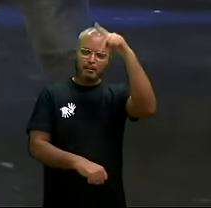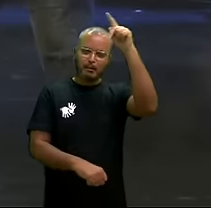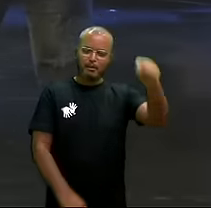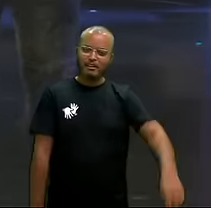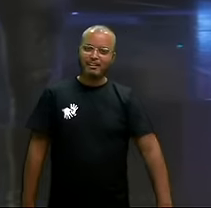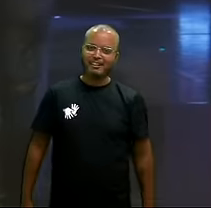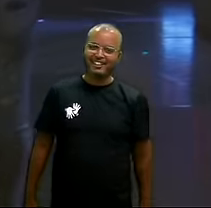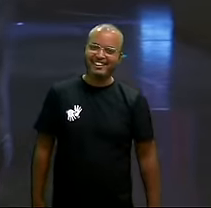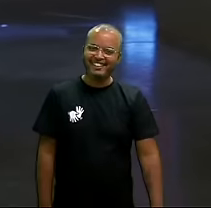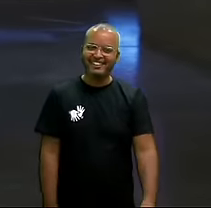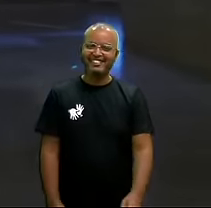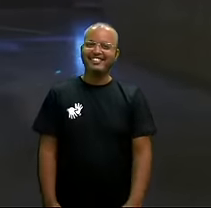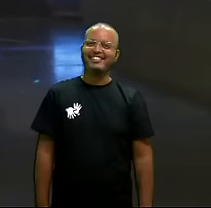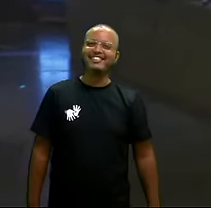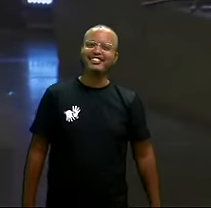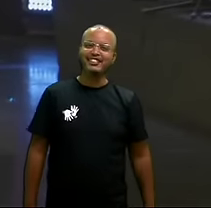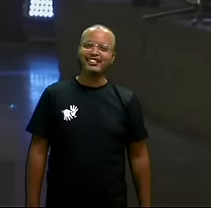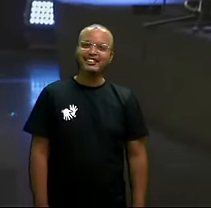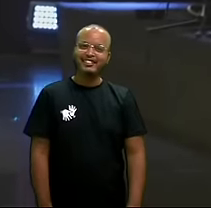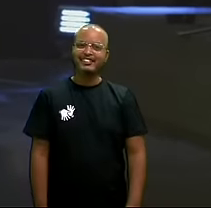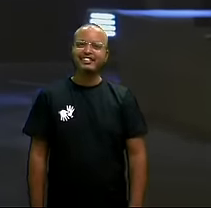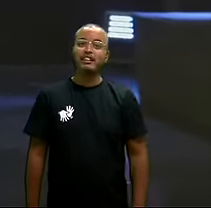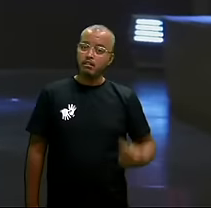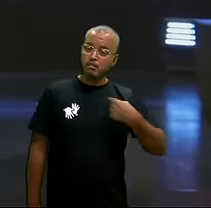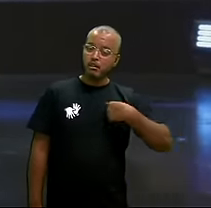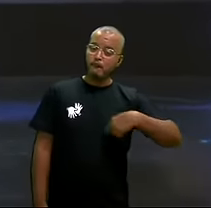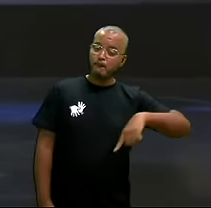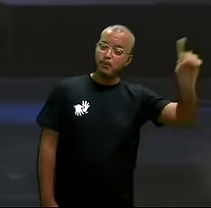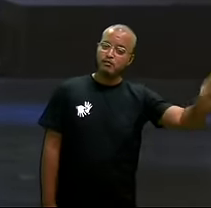Eu falei, tá louco? Me encontra lá. Eu fui para Guatemala.